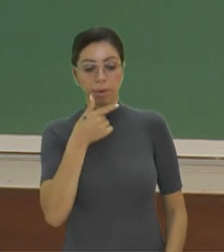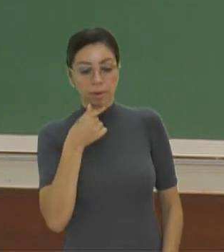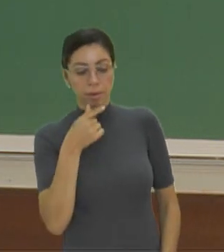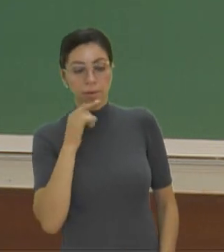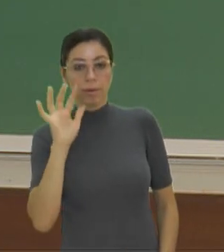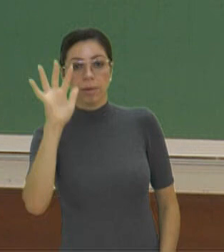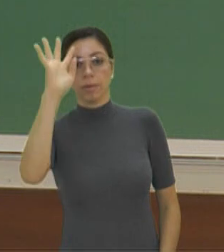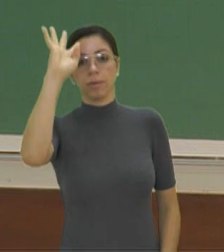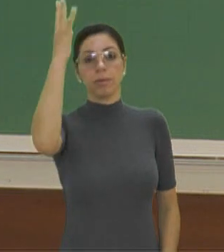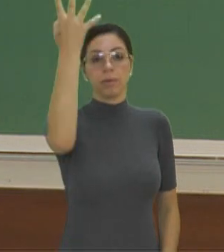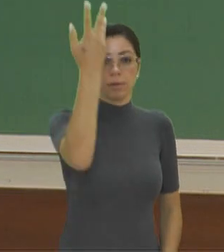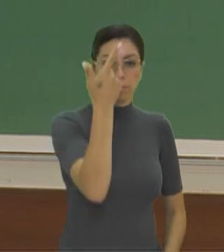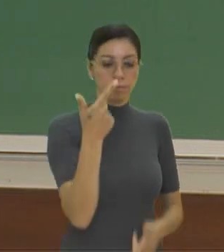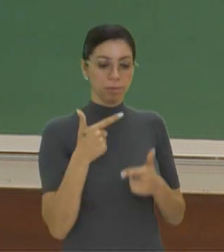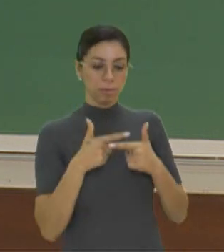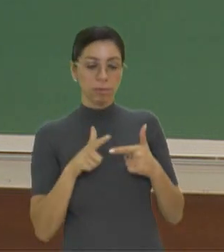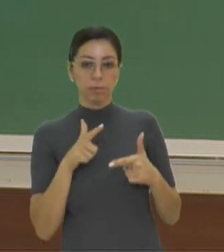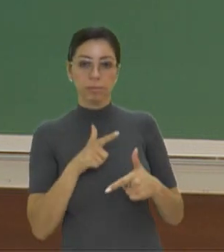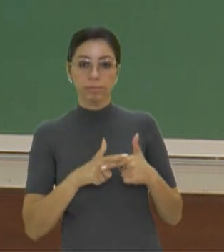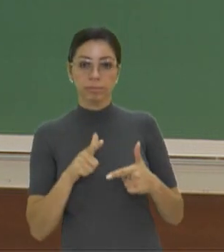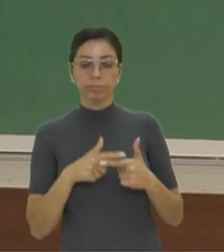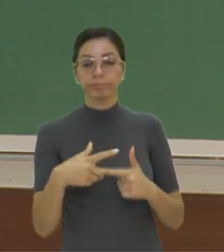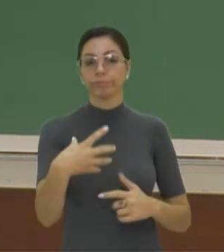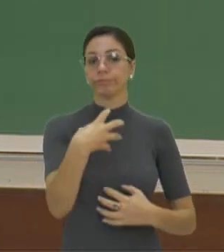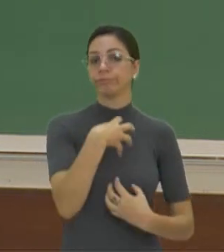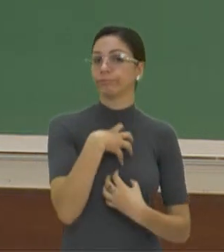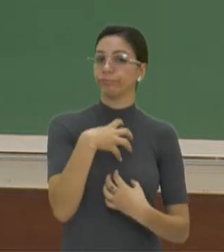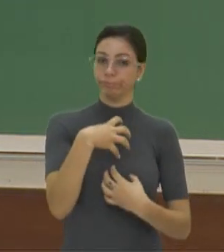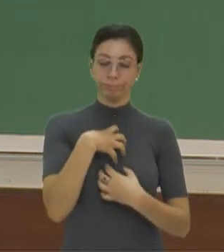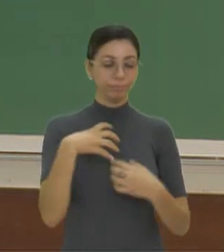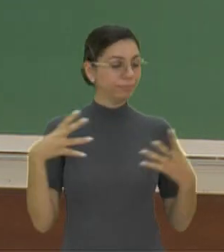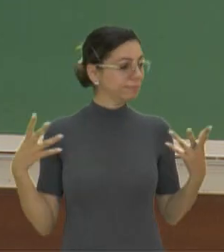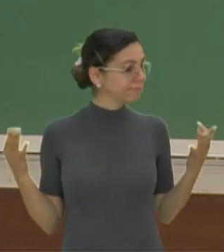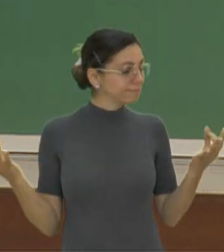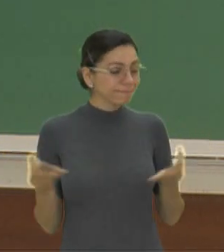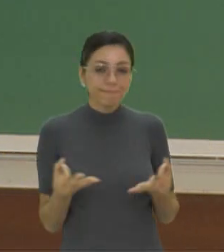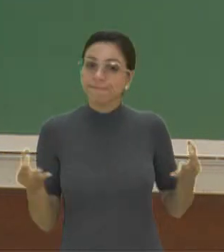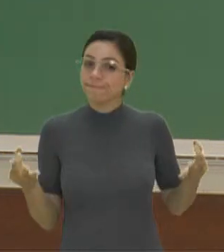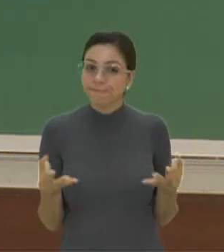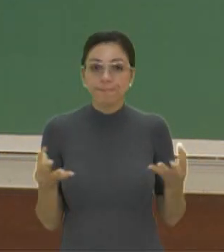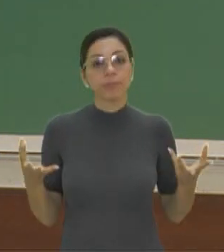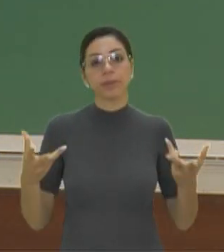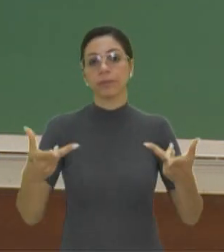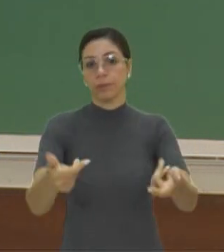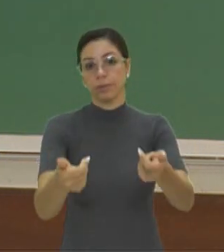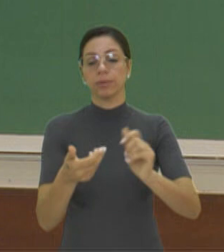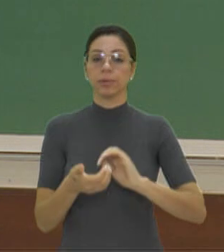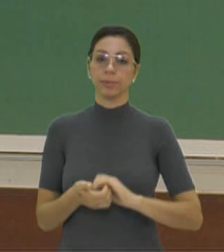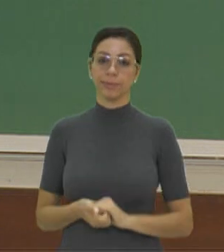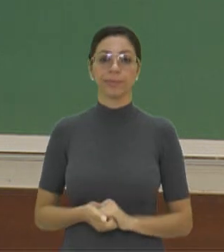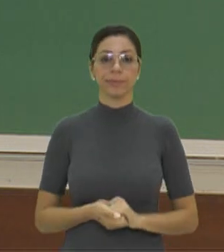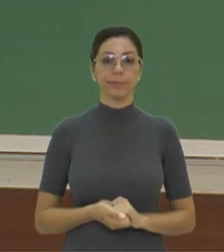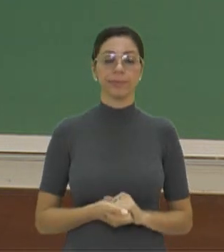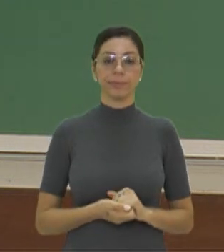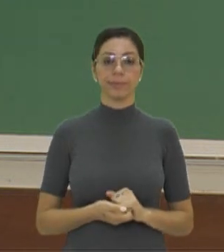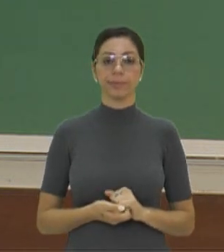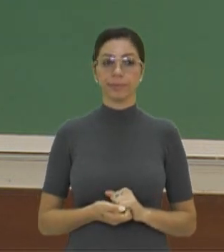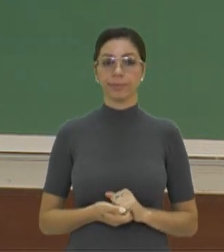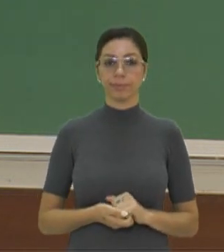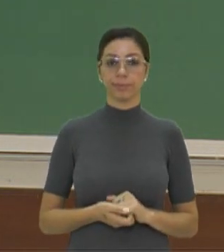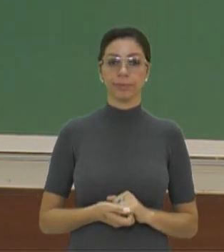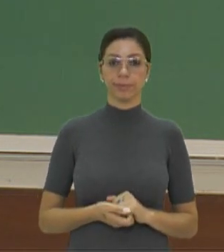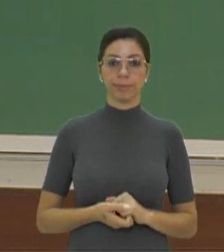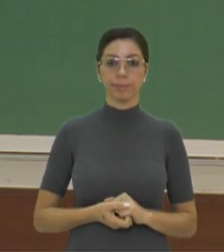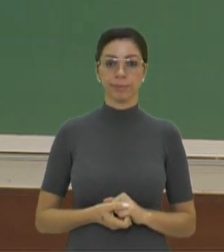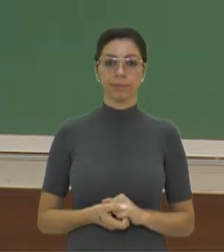resolveu o problema de uma forma, de um modo brilhante. Each chapter presents the historical context